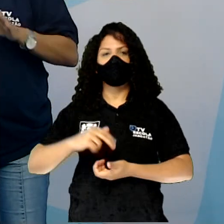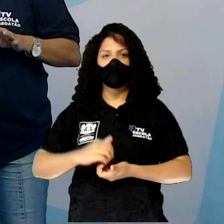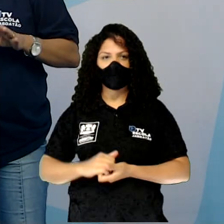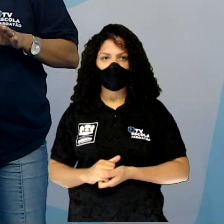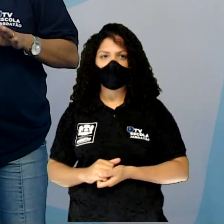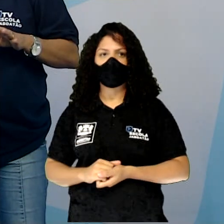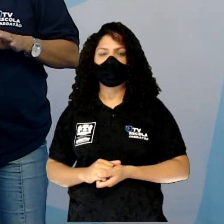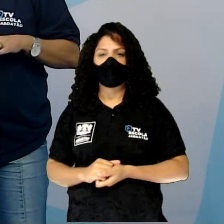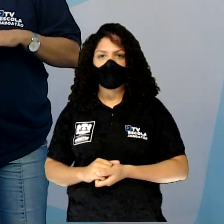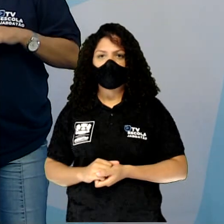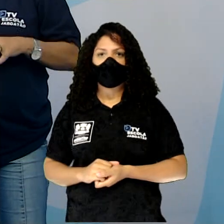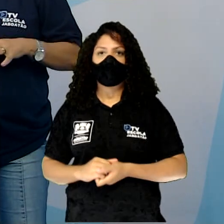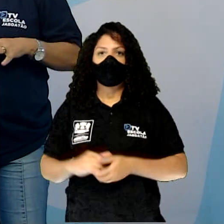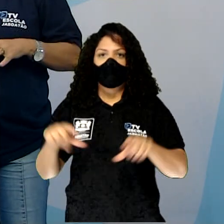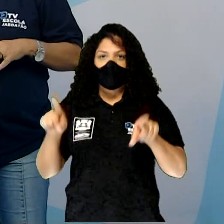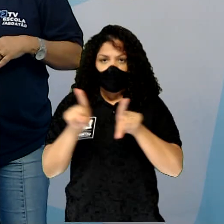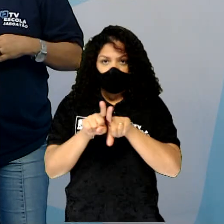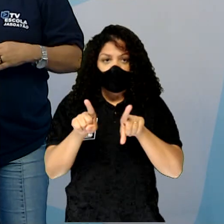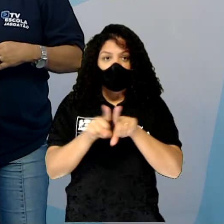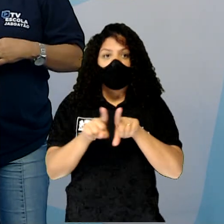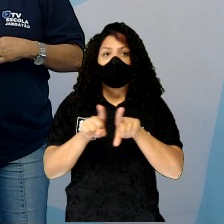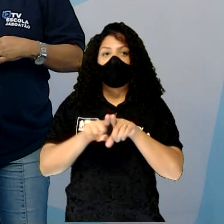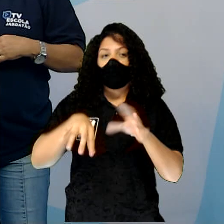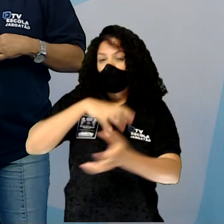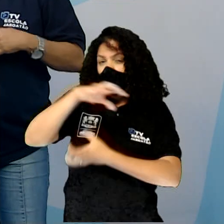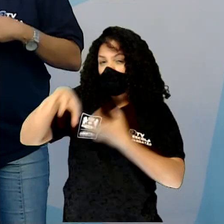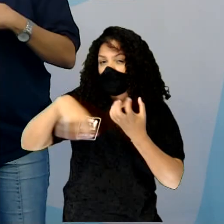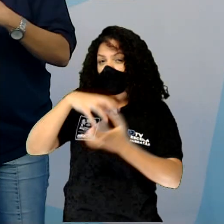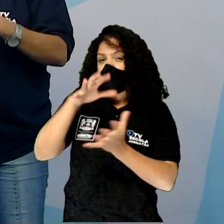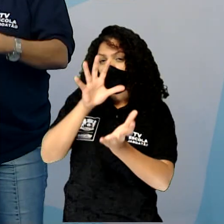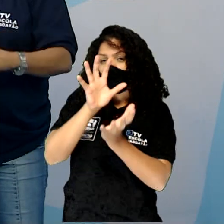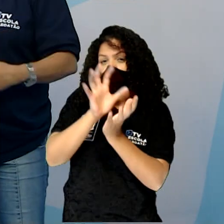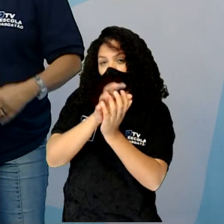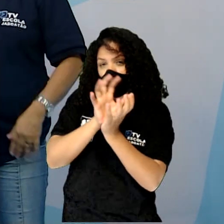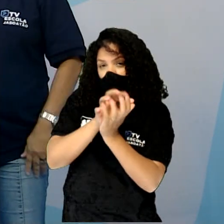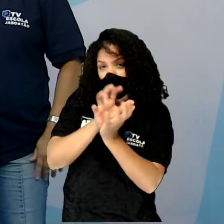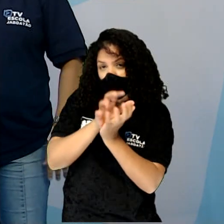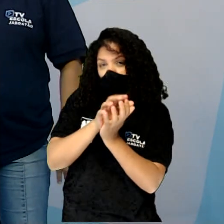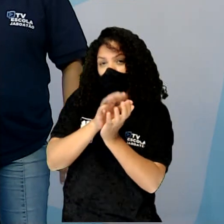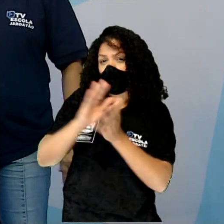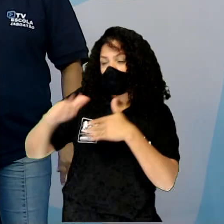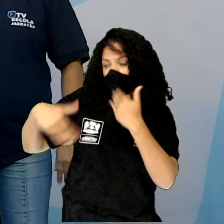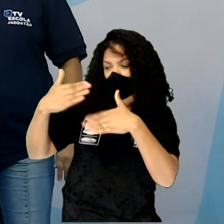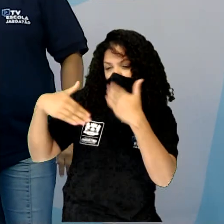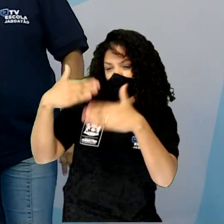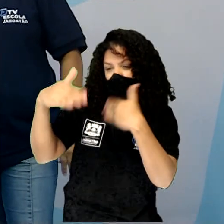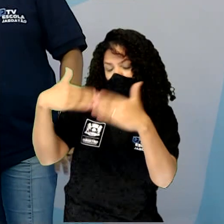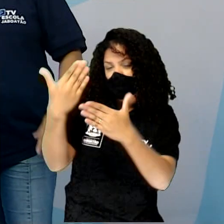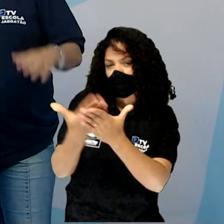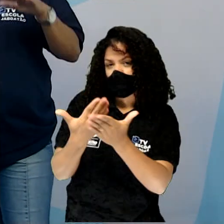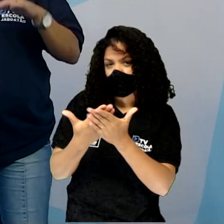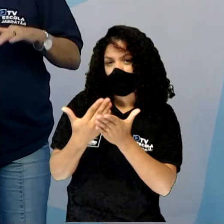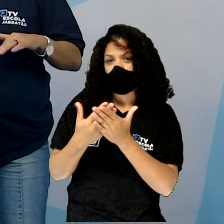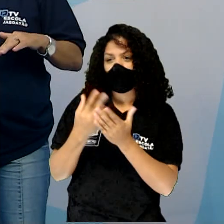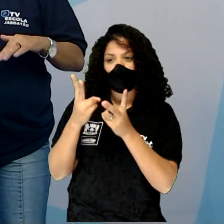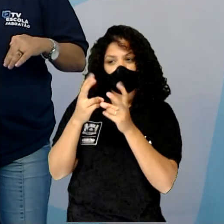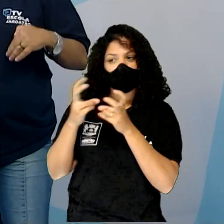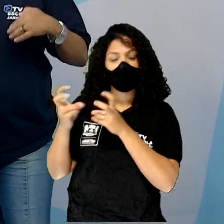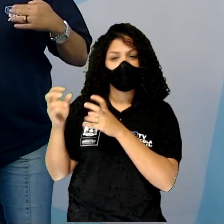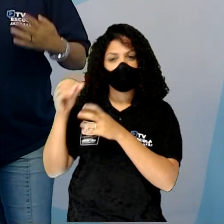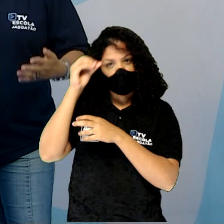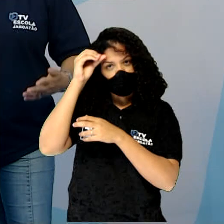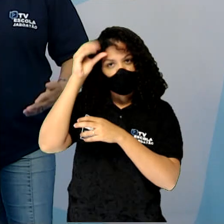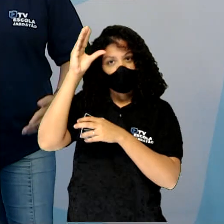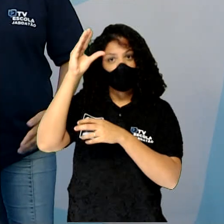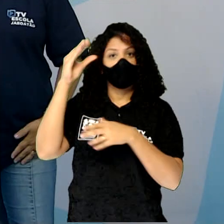Revolta Pernambucana, que é incrível. Então, esses processos a gente vai vendo ao longo das nossas aulas, tá certo? Essa aula hoje é